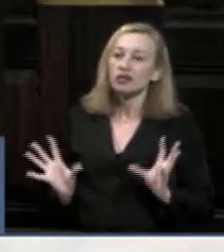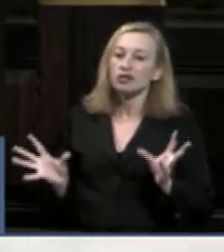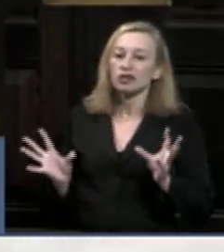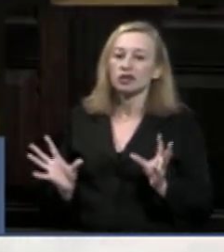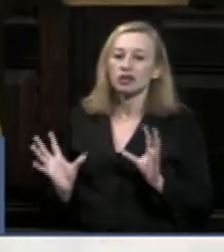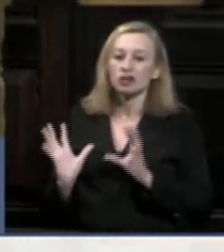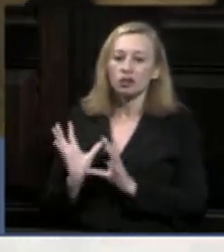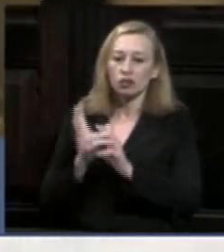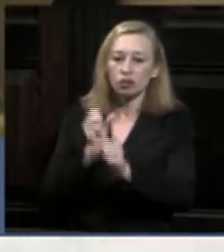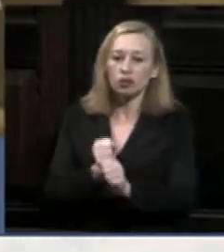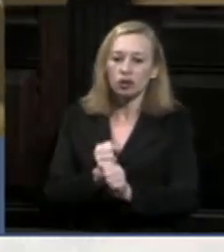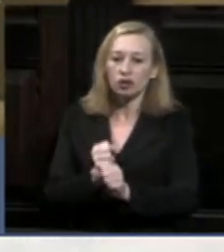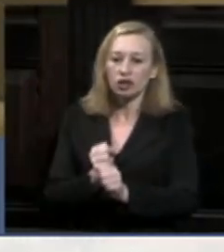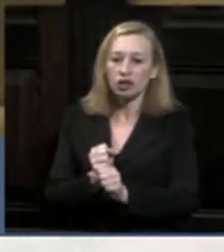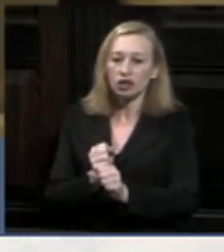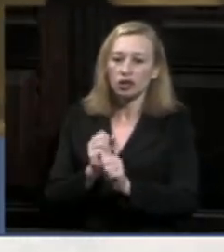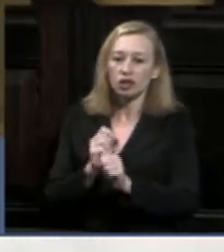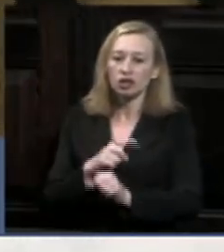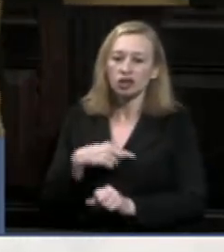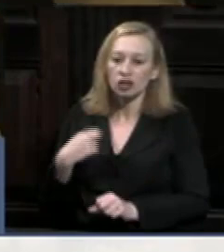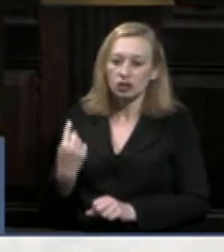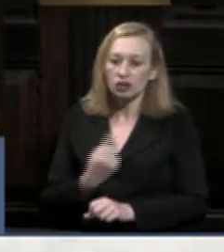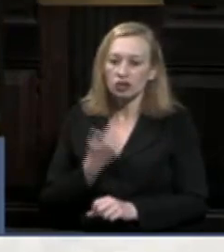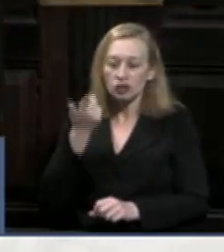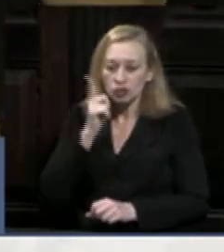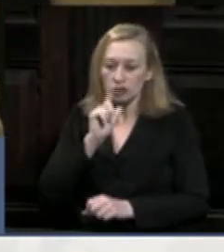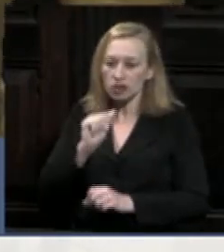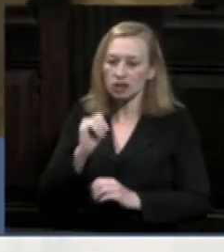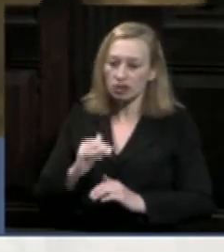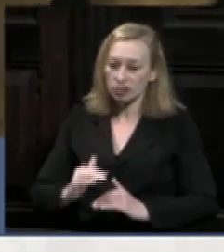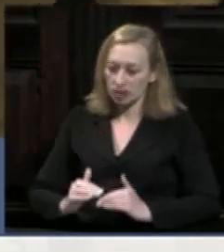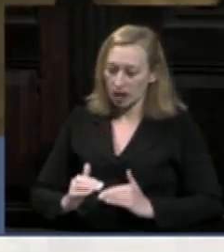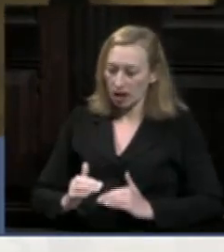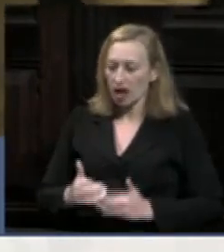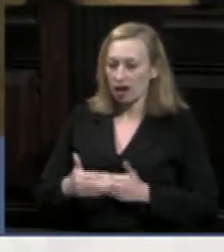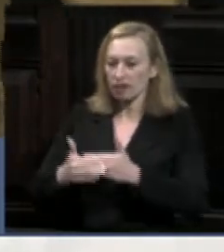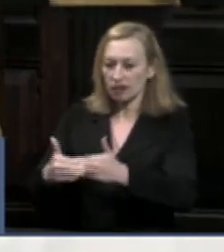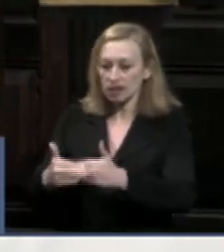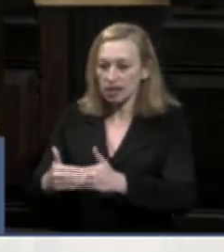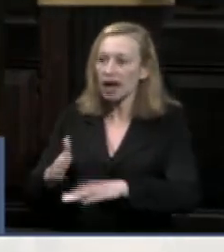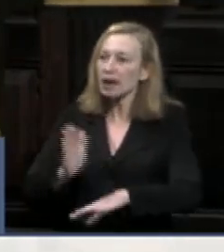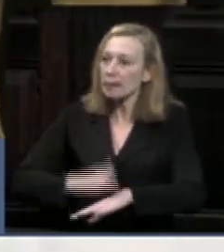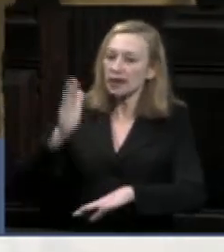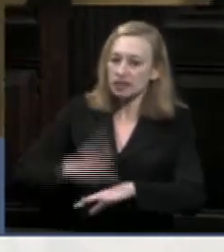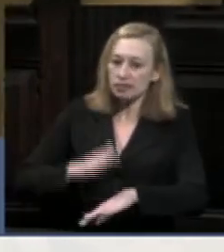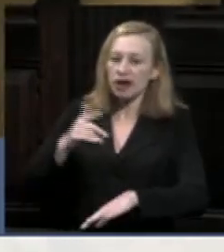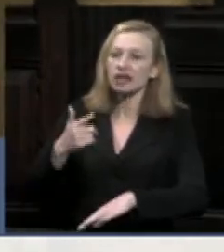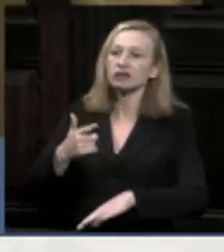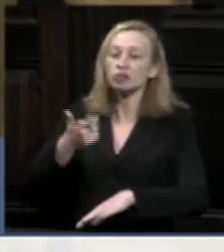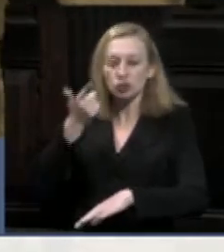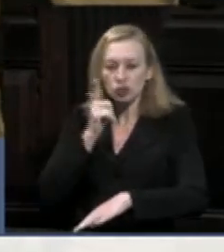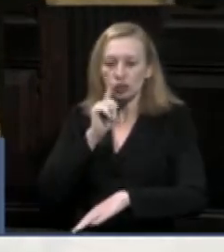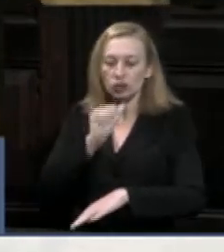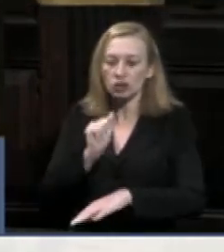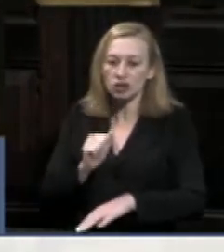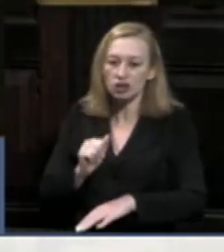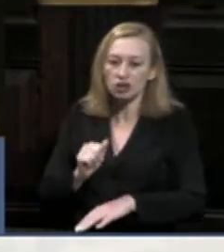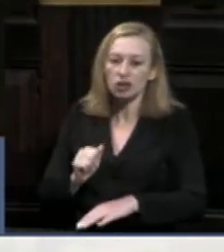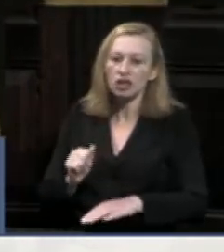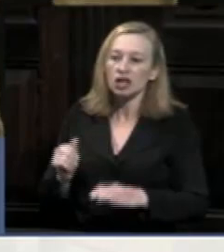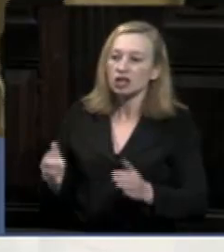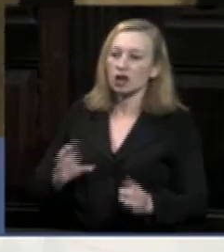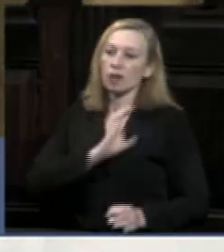assembléia tem avançado e vai avançar mais cada vez que o movimento seja unido seja